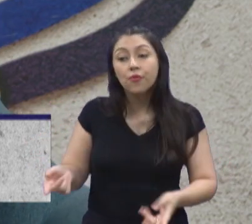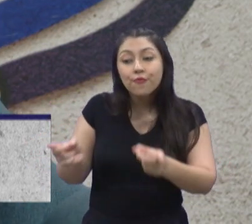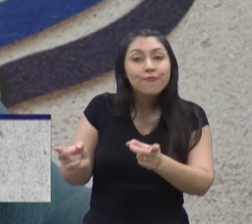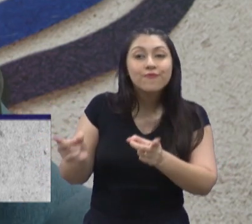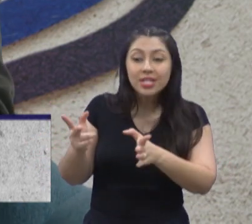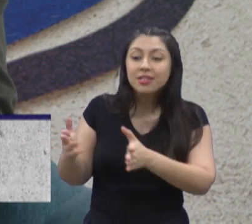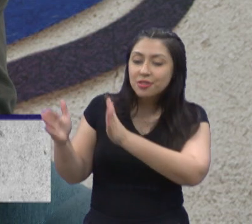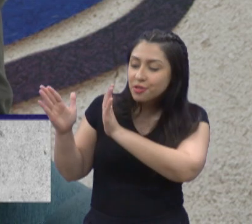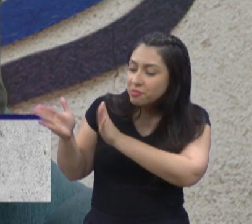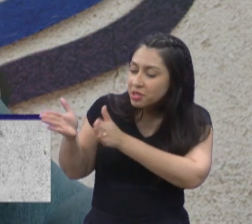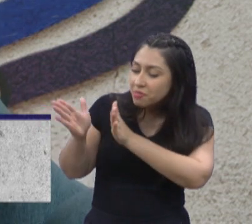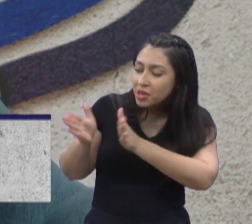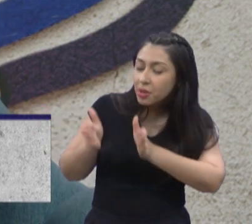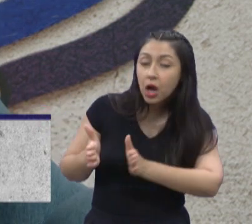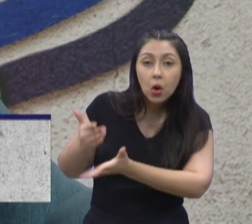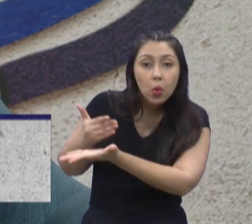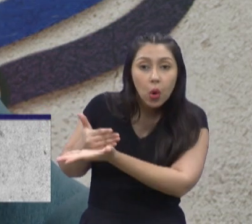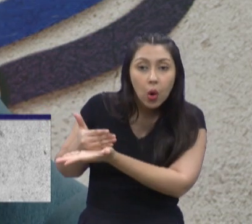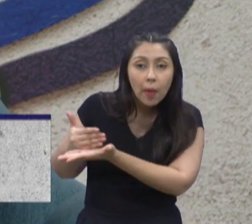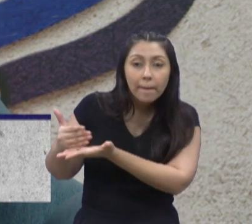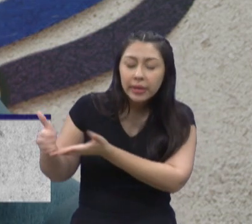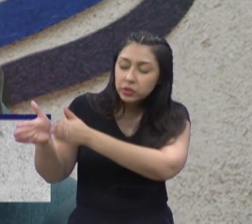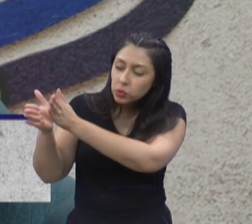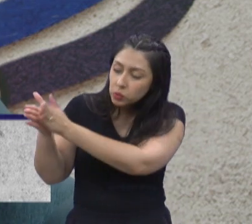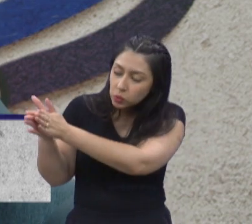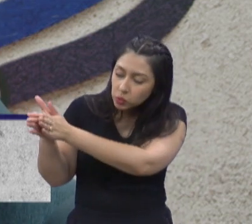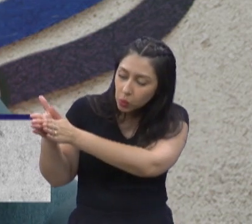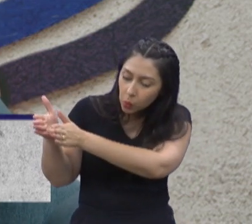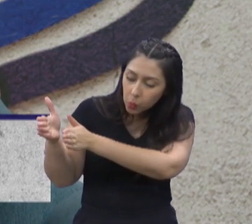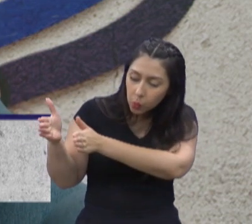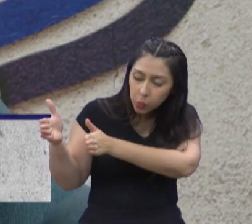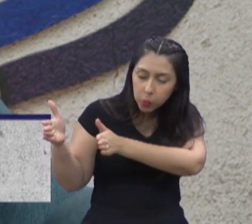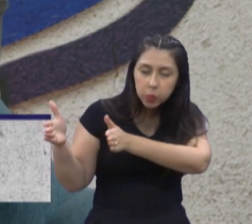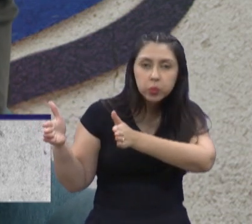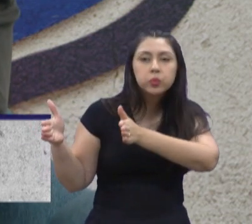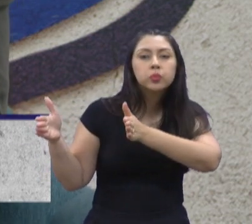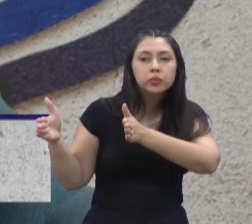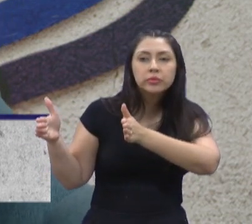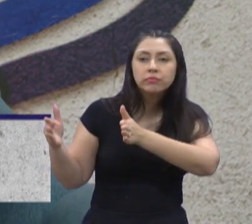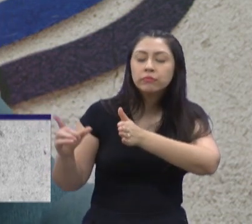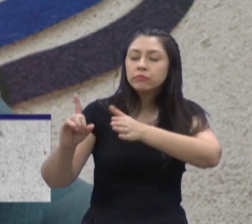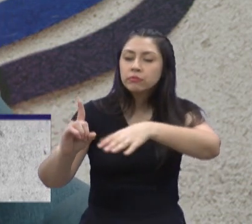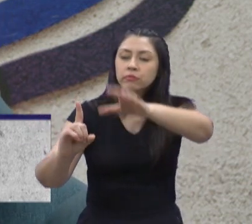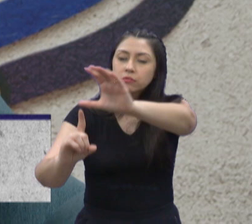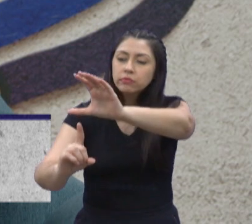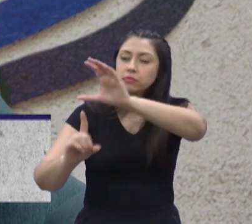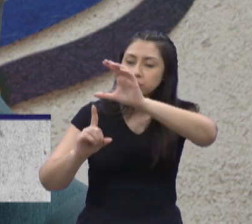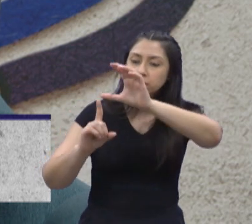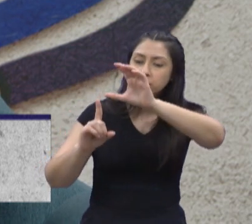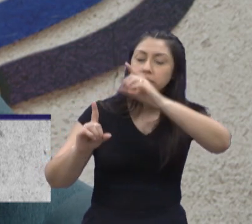processo. Ela tem um começo, que é o começo do atendimento ali que foi falado. O cliente chega, então eu tenho que atendê-lo, eu